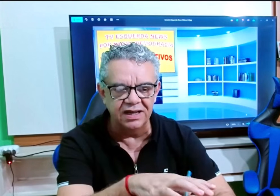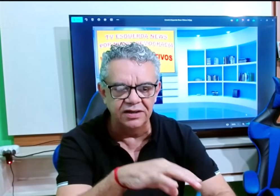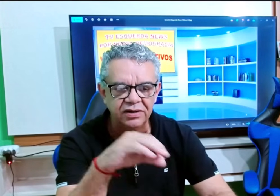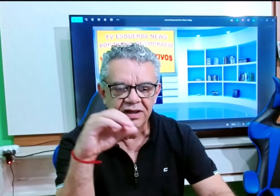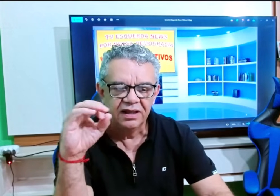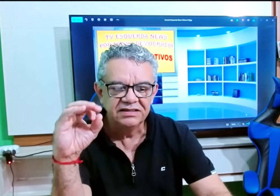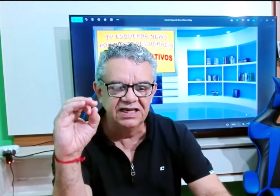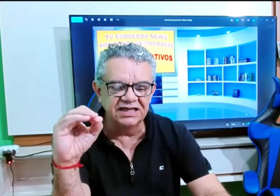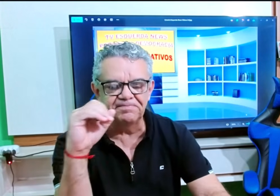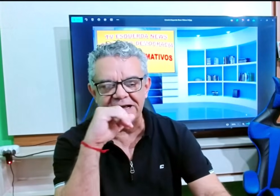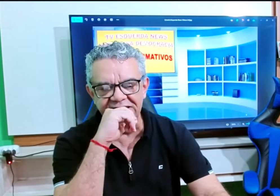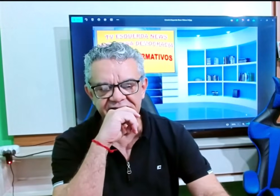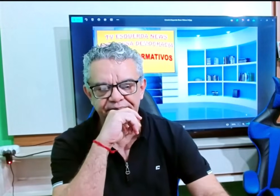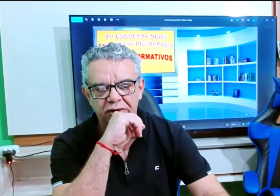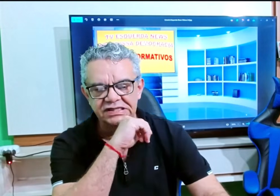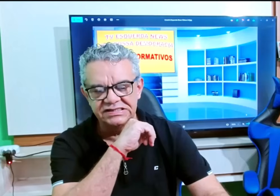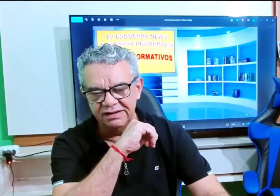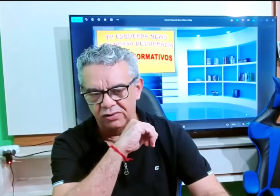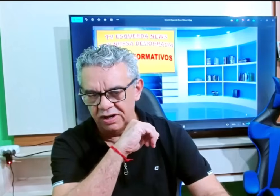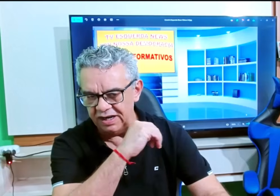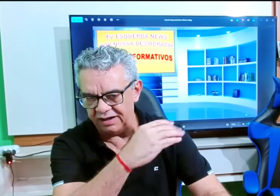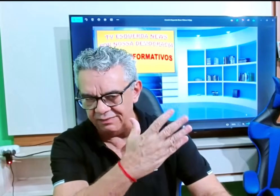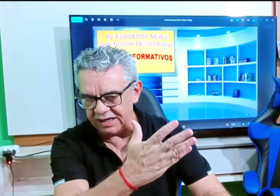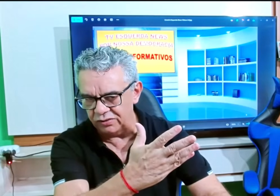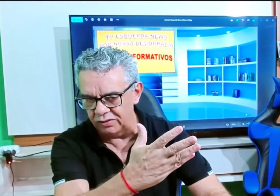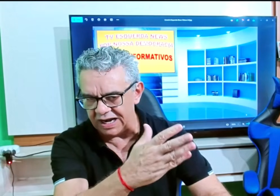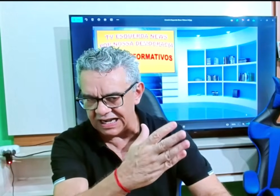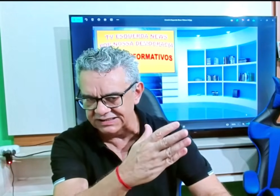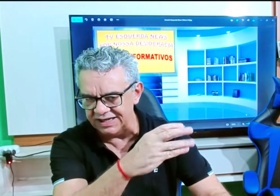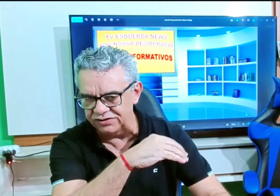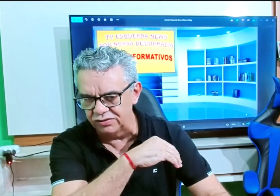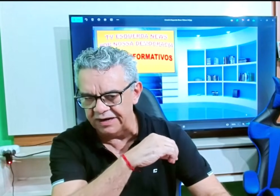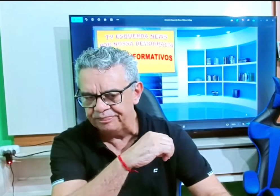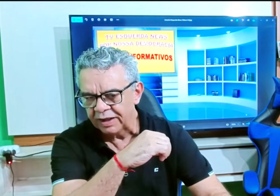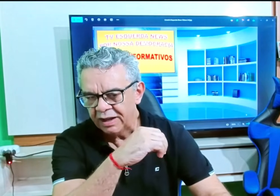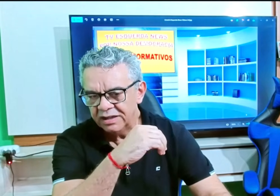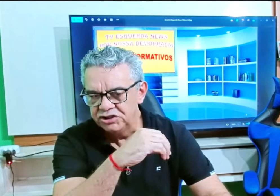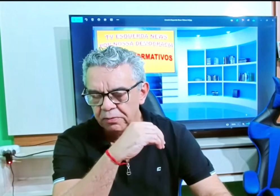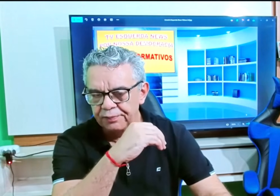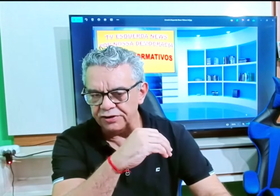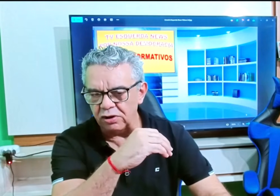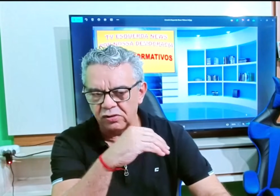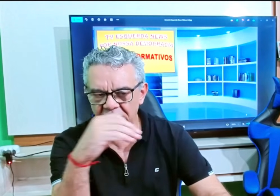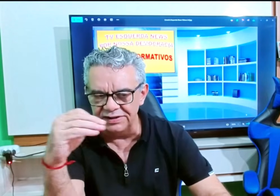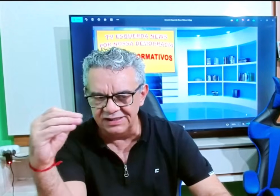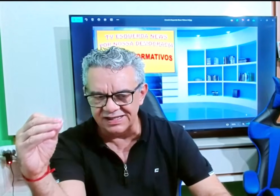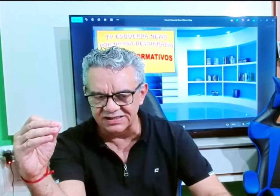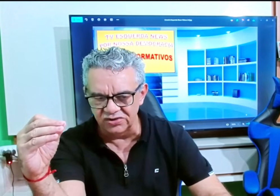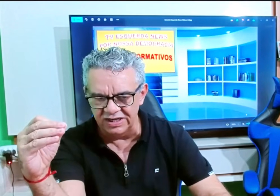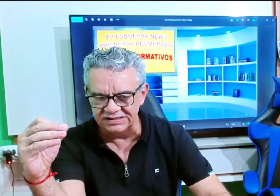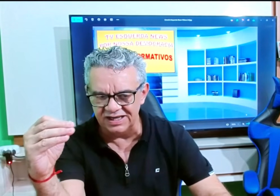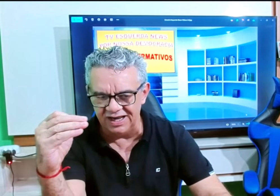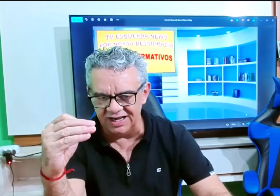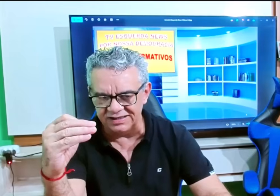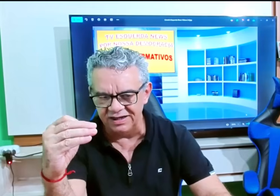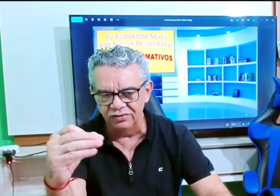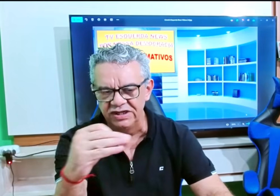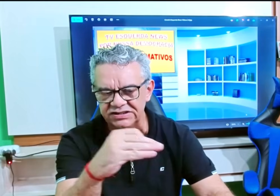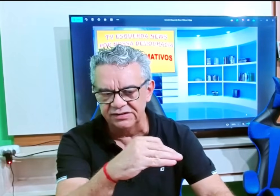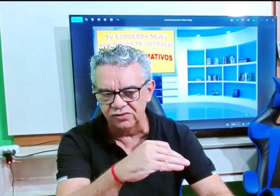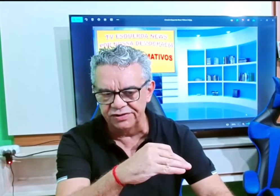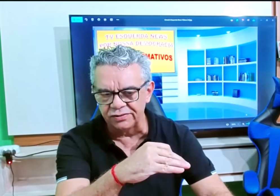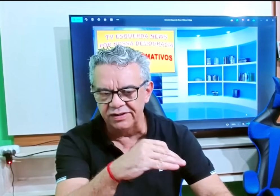daquele ano, Silas participou de cerimônia que marcou a assinatura de um protocolo de intenções entre